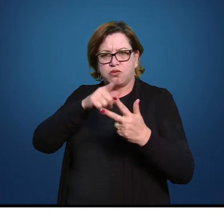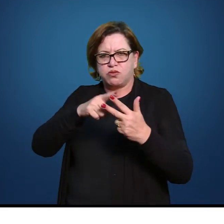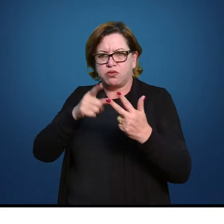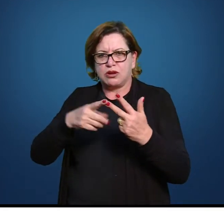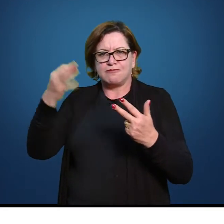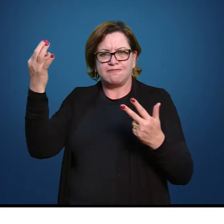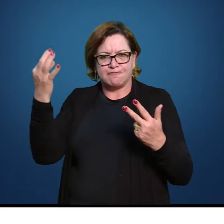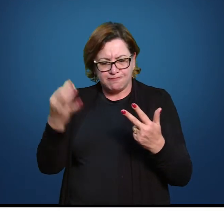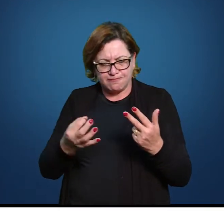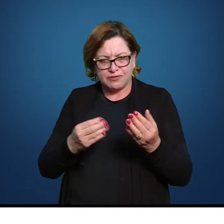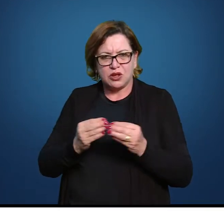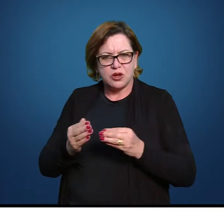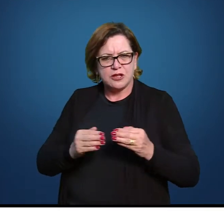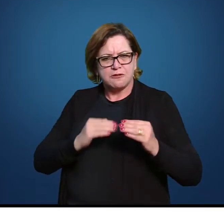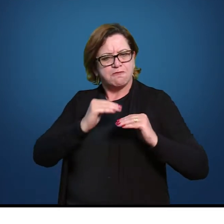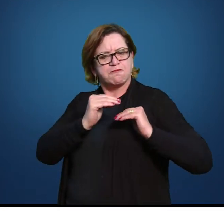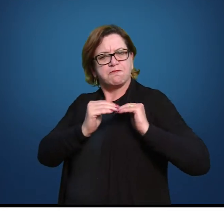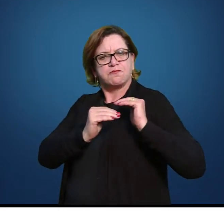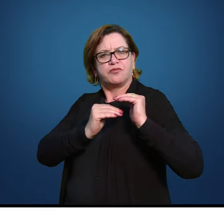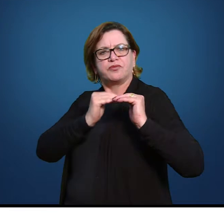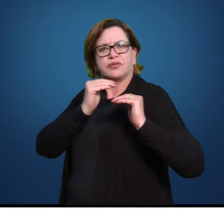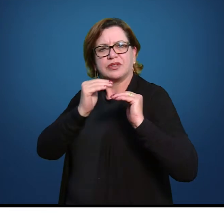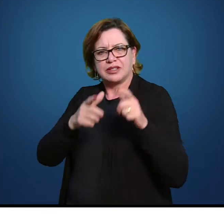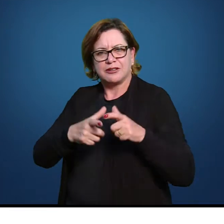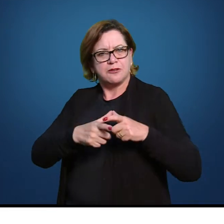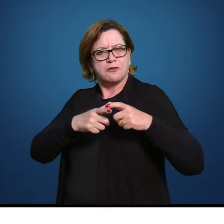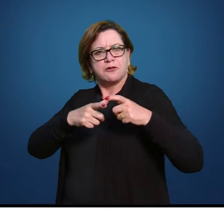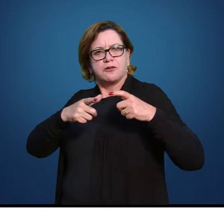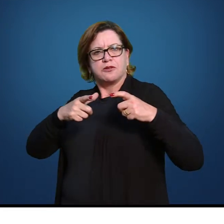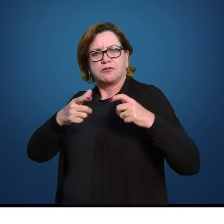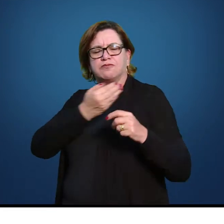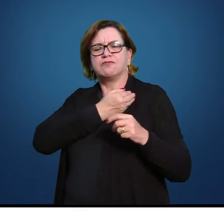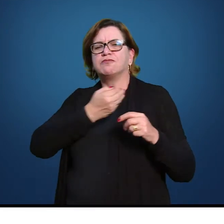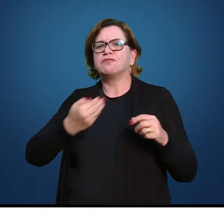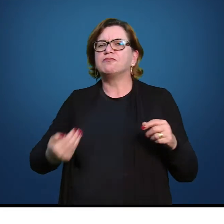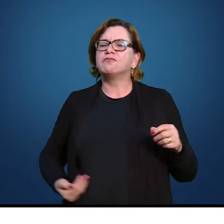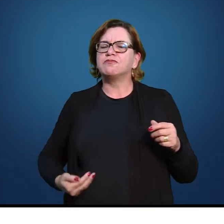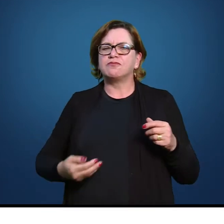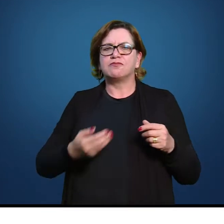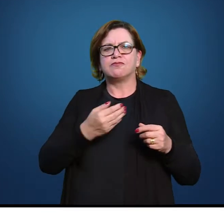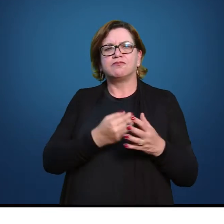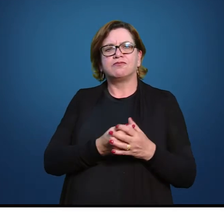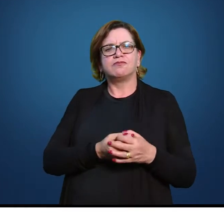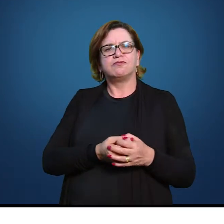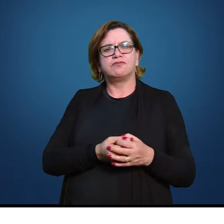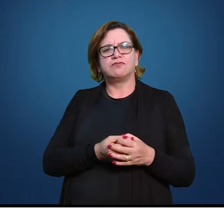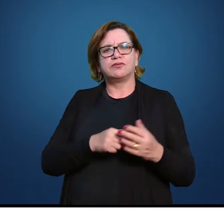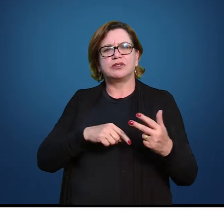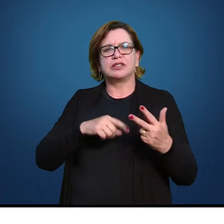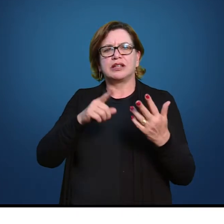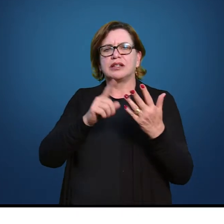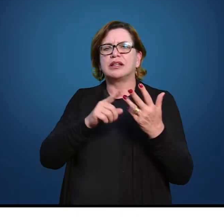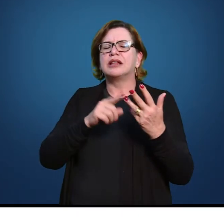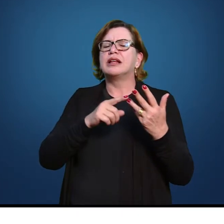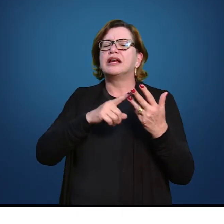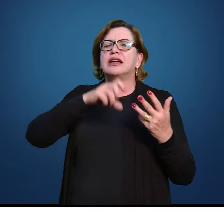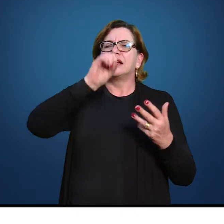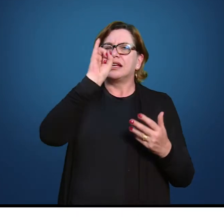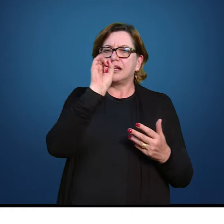um andamento e evolução ao crescimento da governança pública. Princípio da